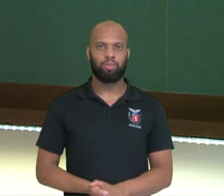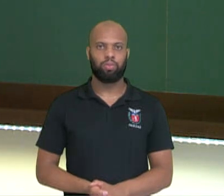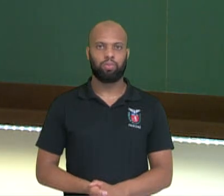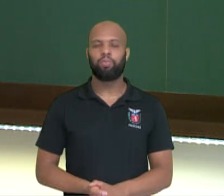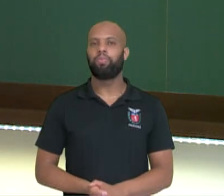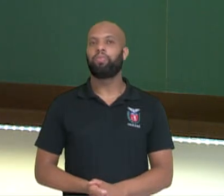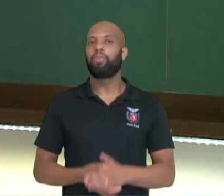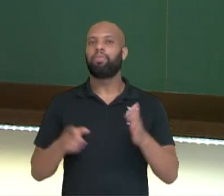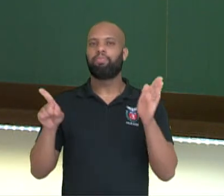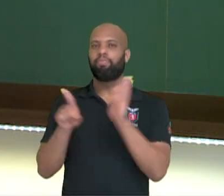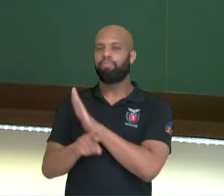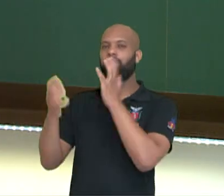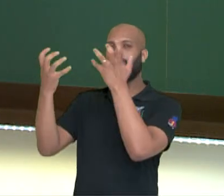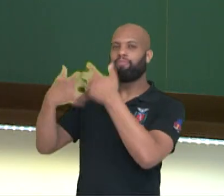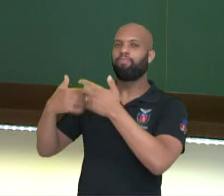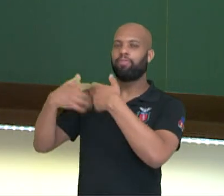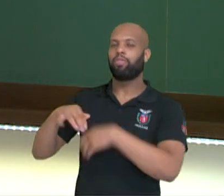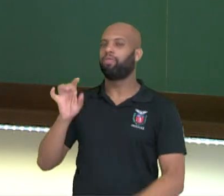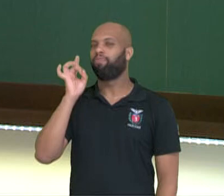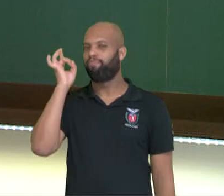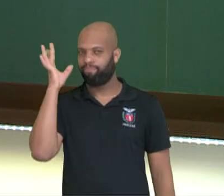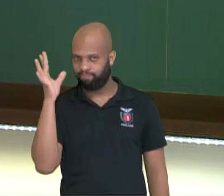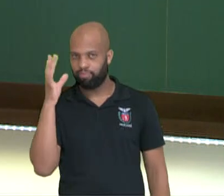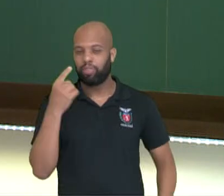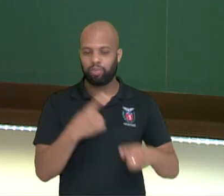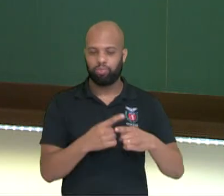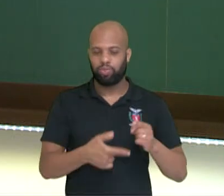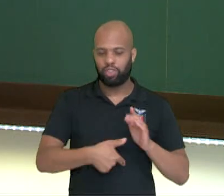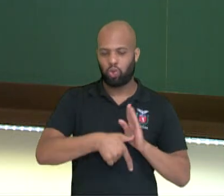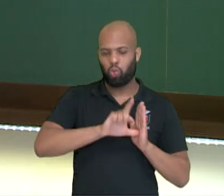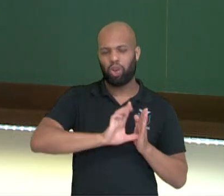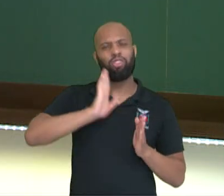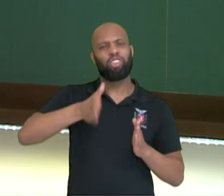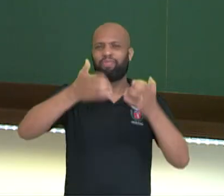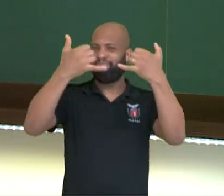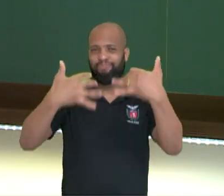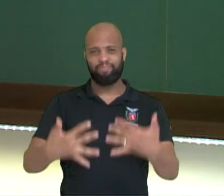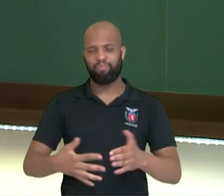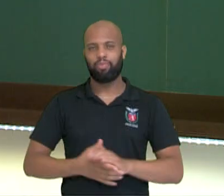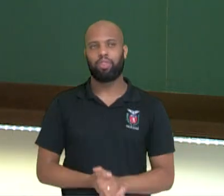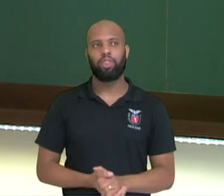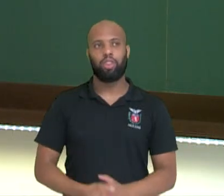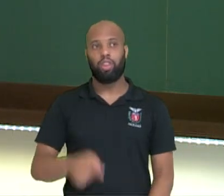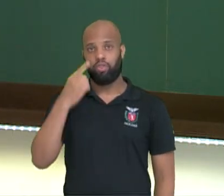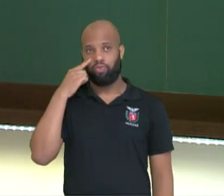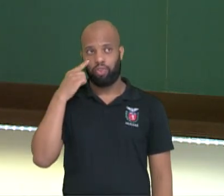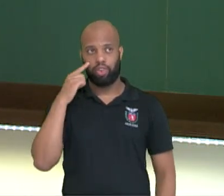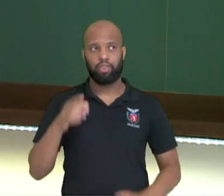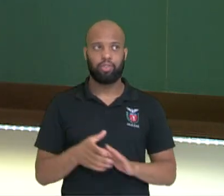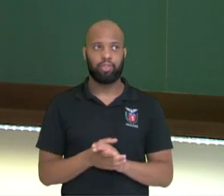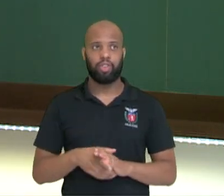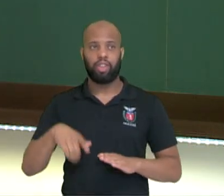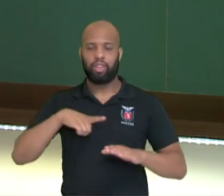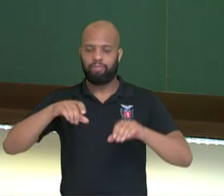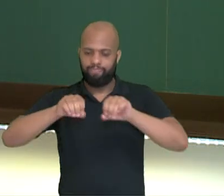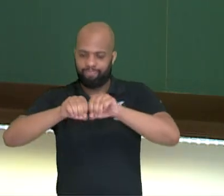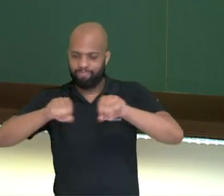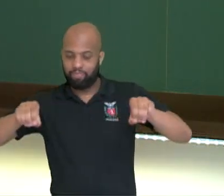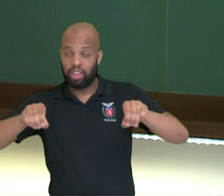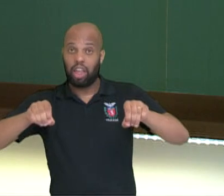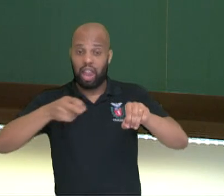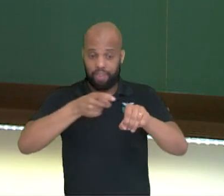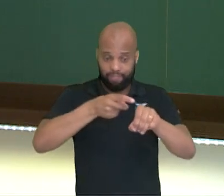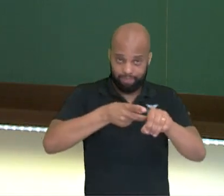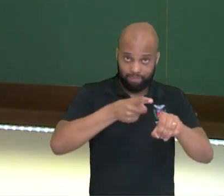Poxa, esse quiz é muito fácil, né? O professor acabou de falar. Olha só, você esfregou o bastão e